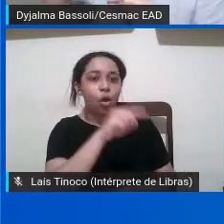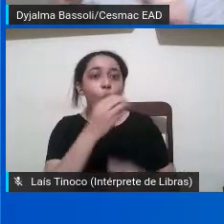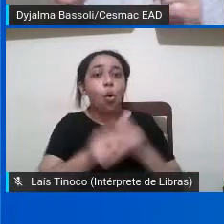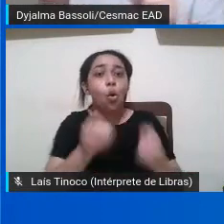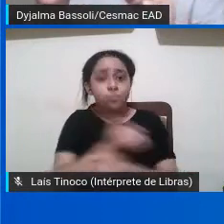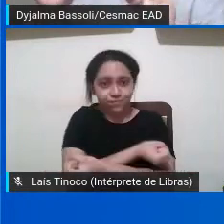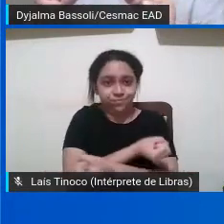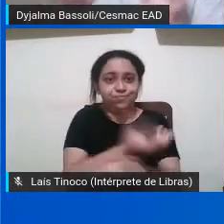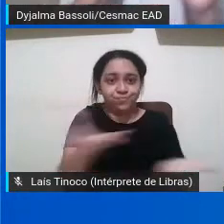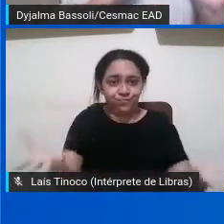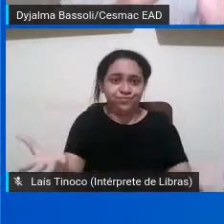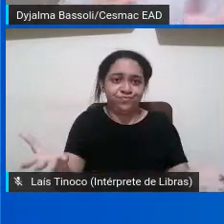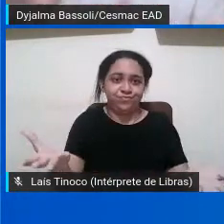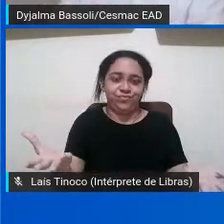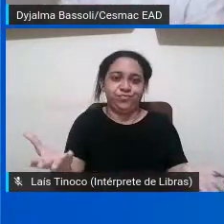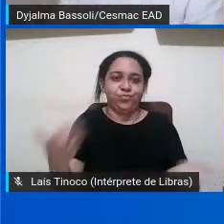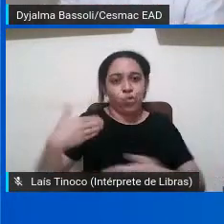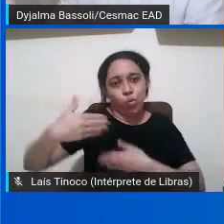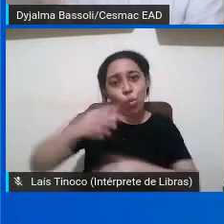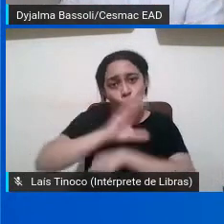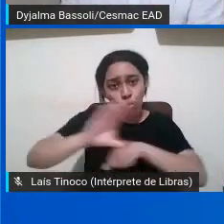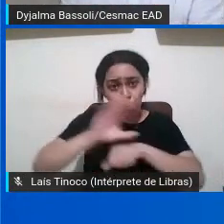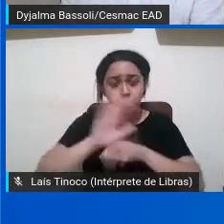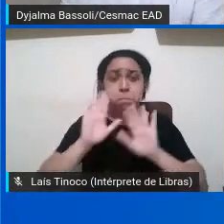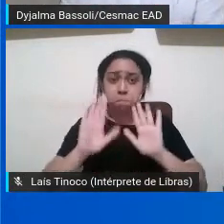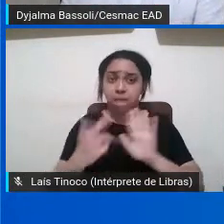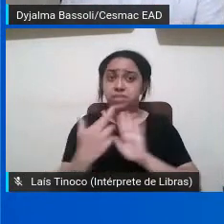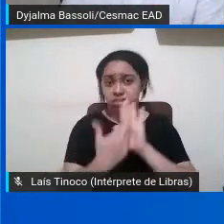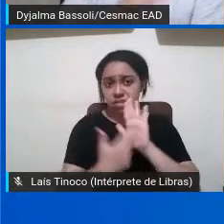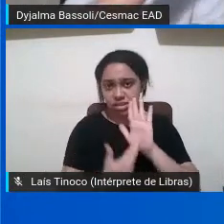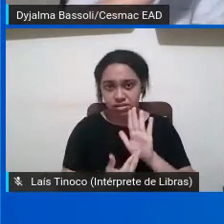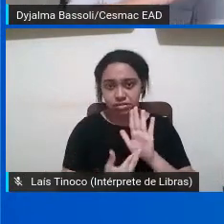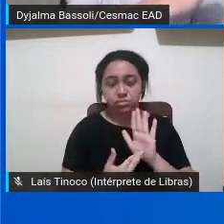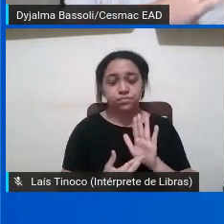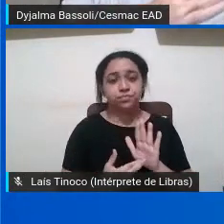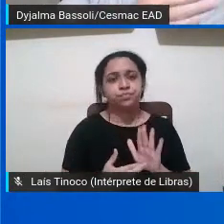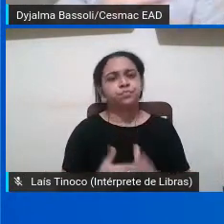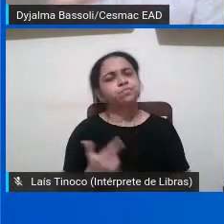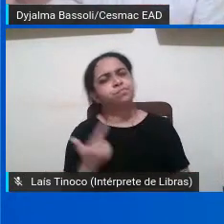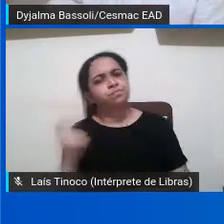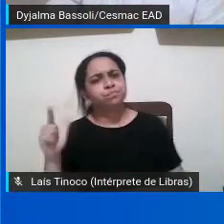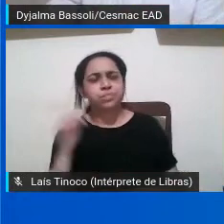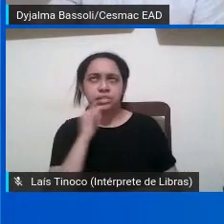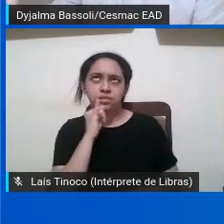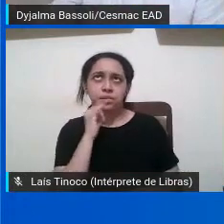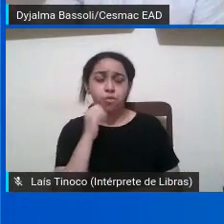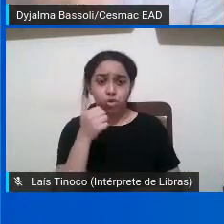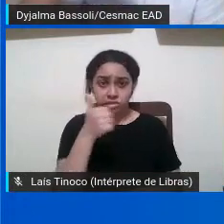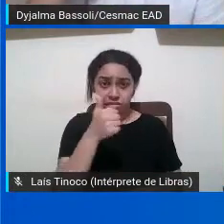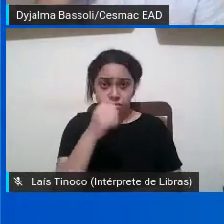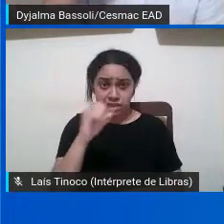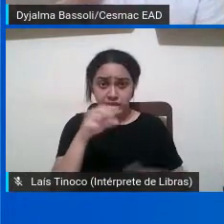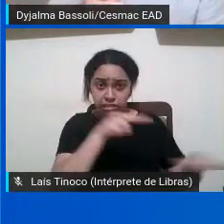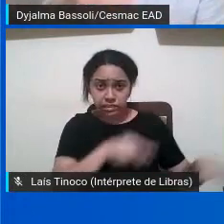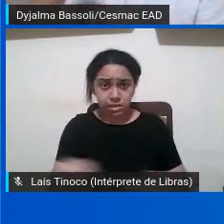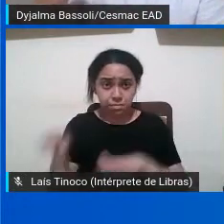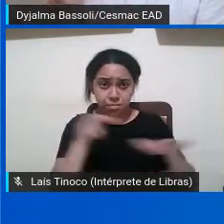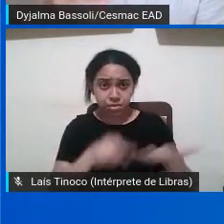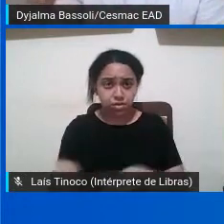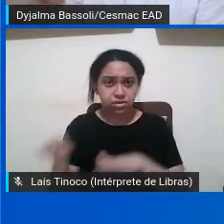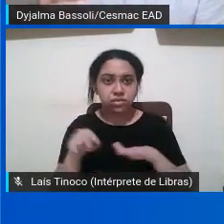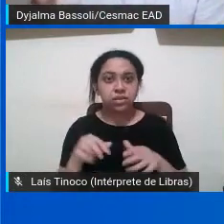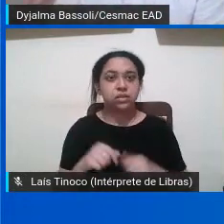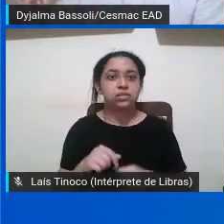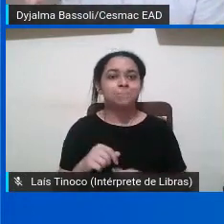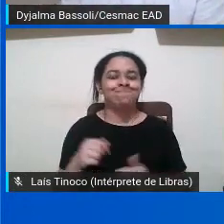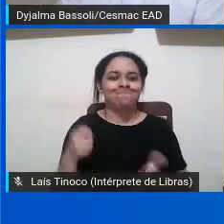isso pode variar no momento outro mas a regra é essa tá outra coisa daquelas 10 semanas que nós temos a